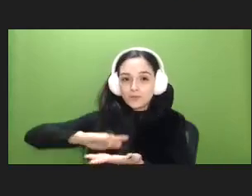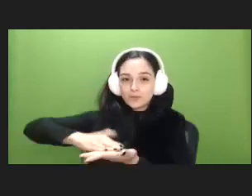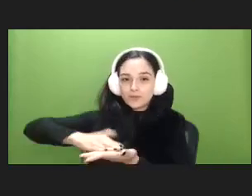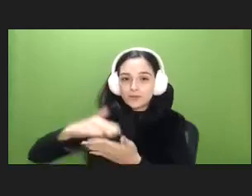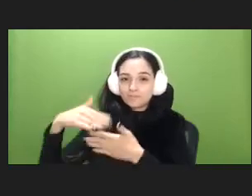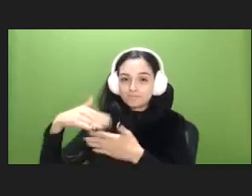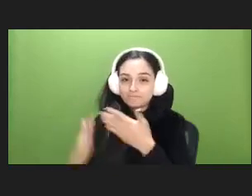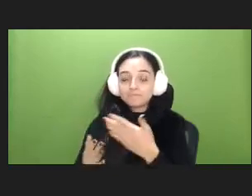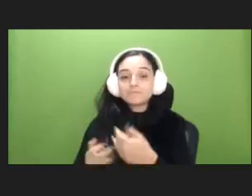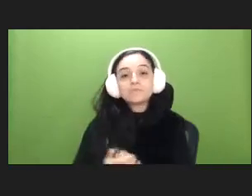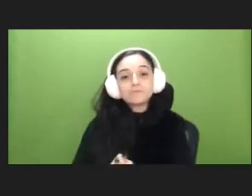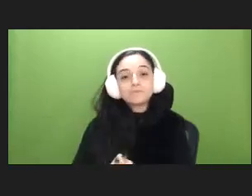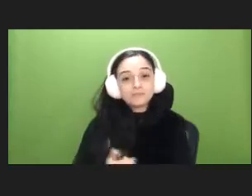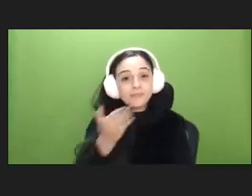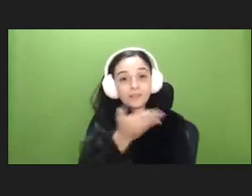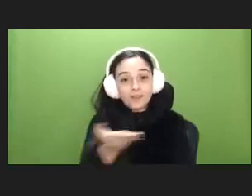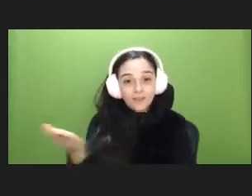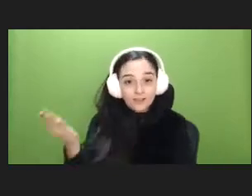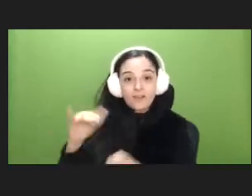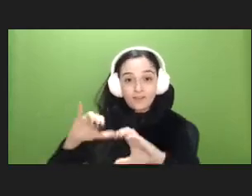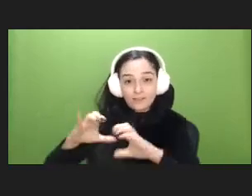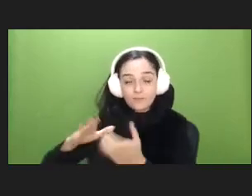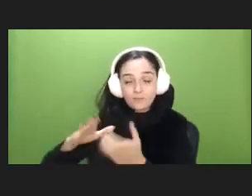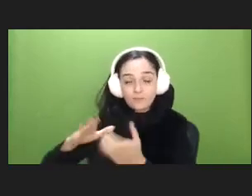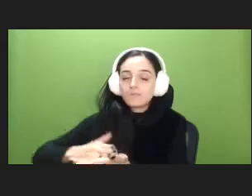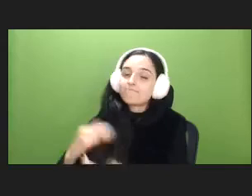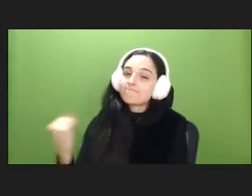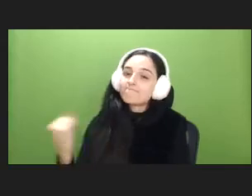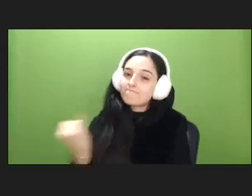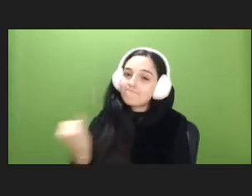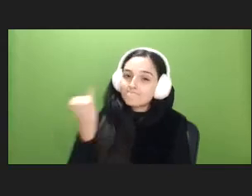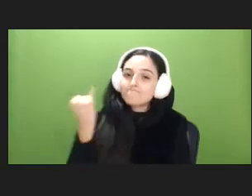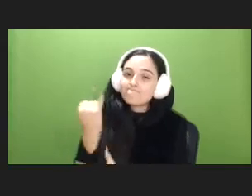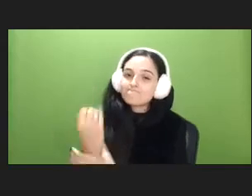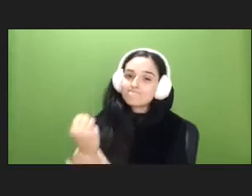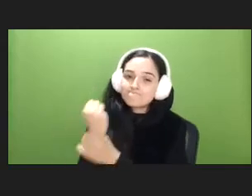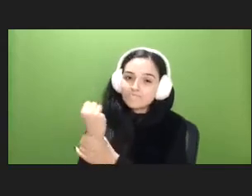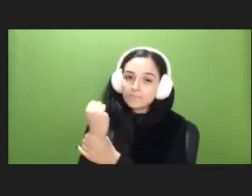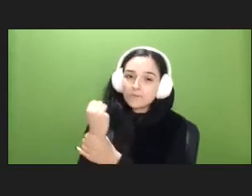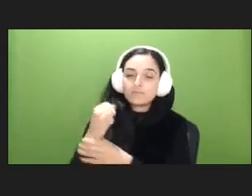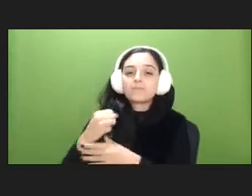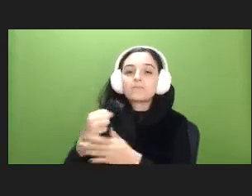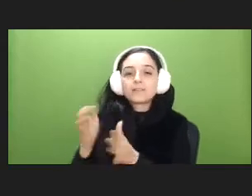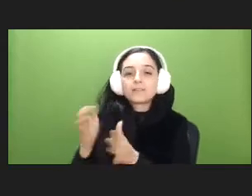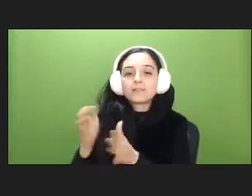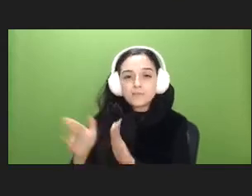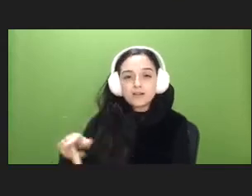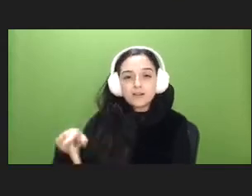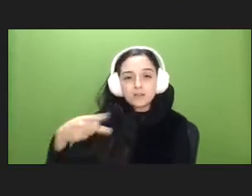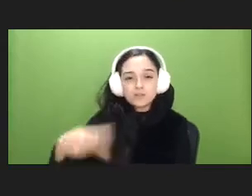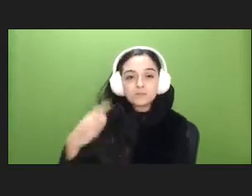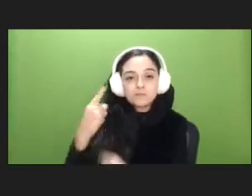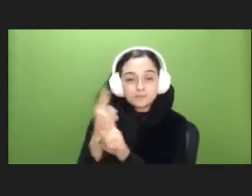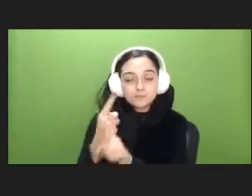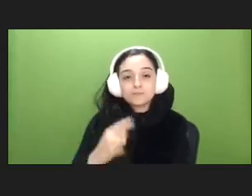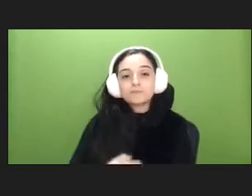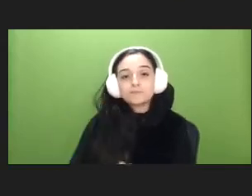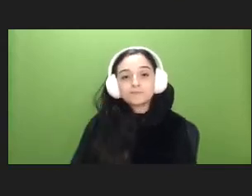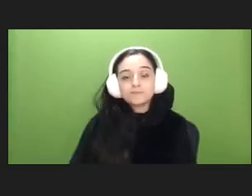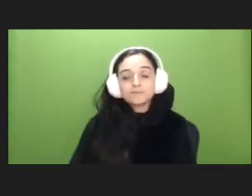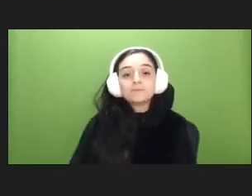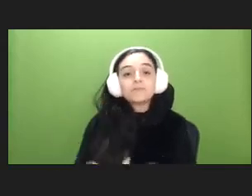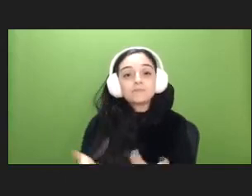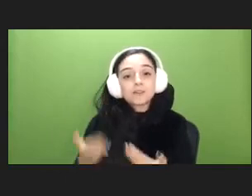cuja atuação é fundamental para garantir a acessibilidade deste encontro. Agradecemos à intérprete